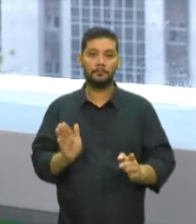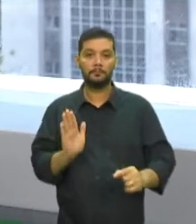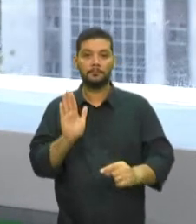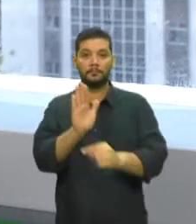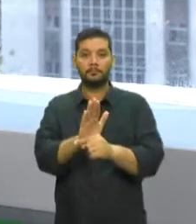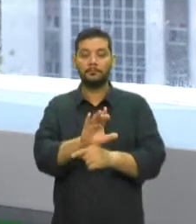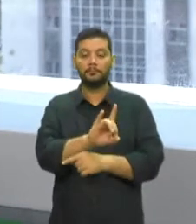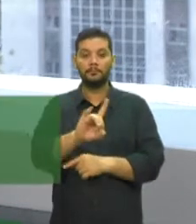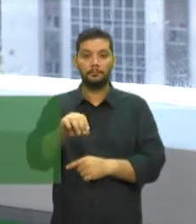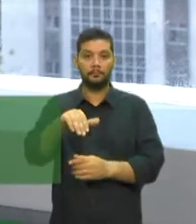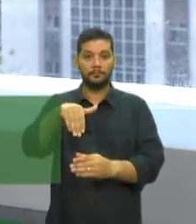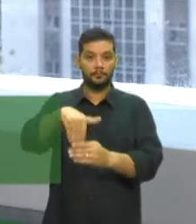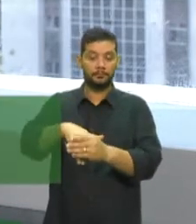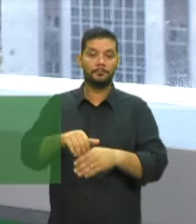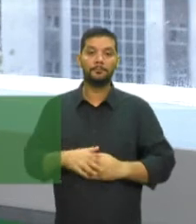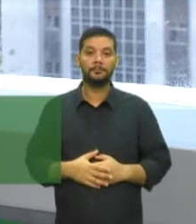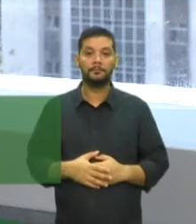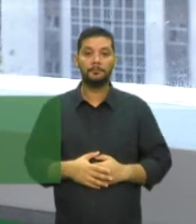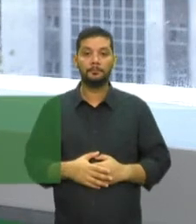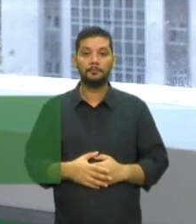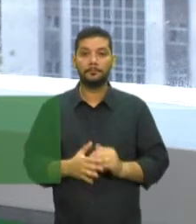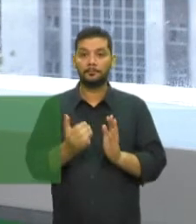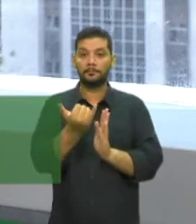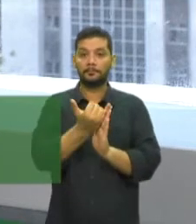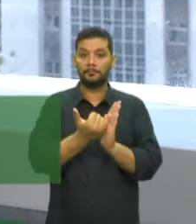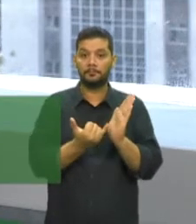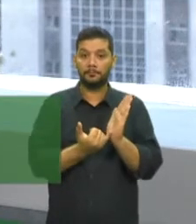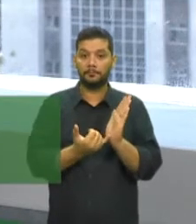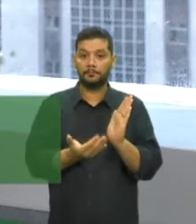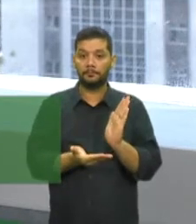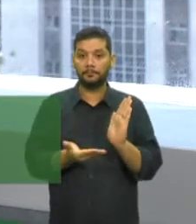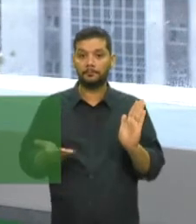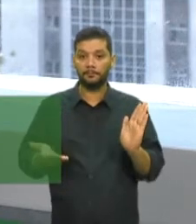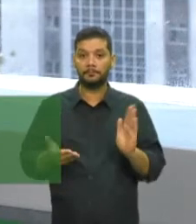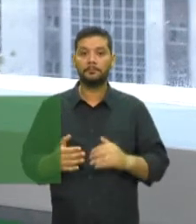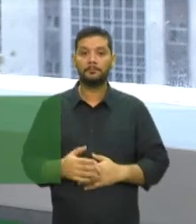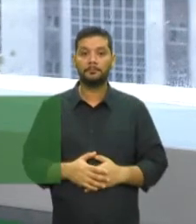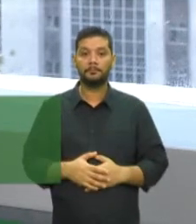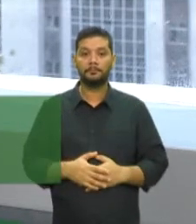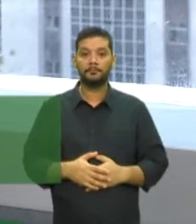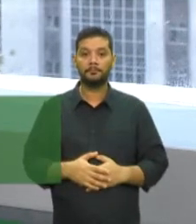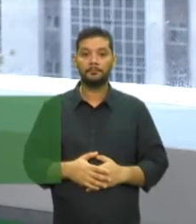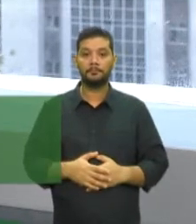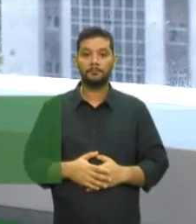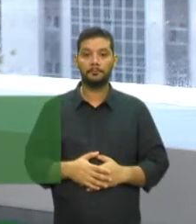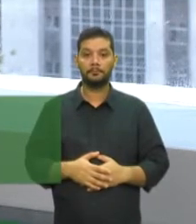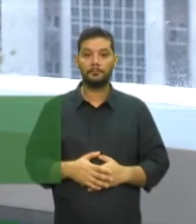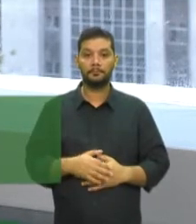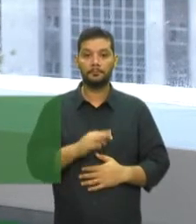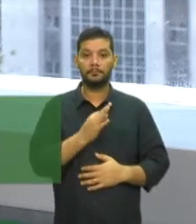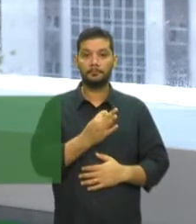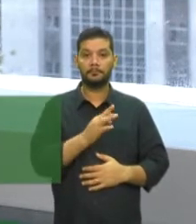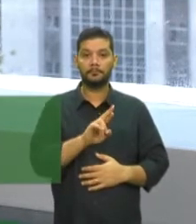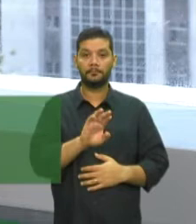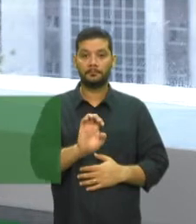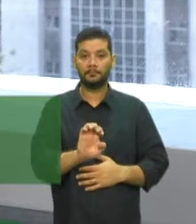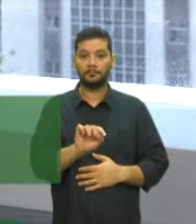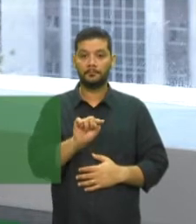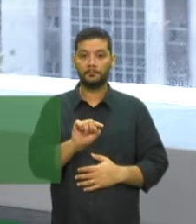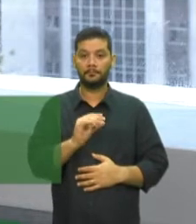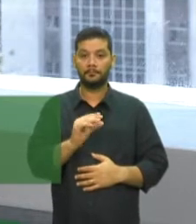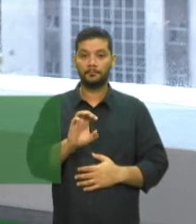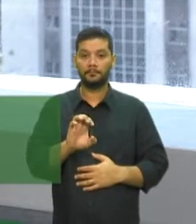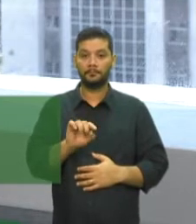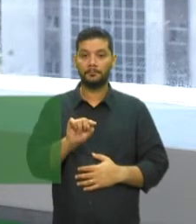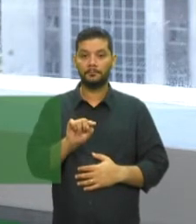da eleição. O cadastro pode ser realizado por meio do sistema Título NET, no cartório eleitoral, por agendamento,